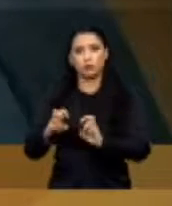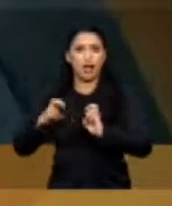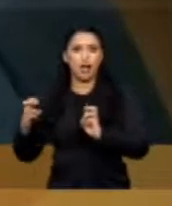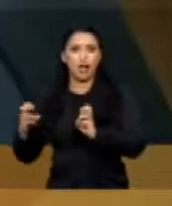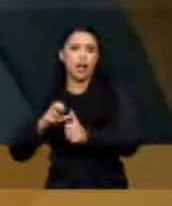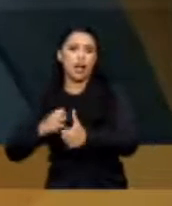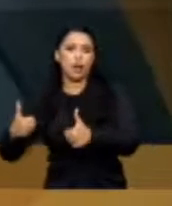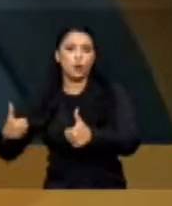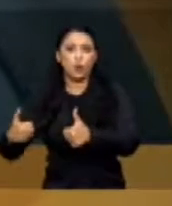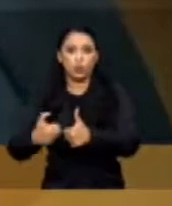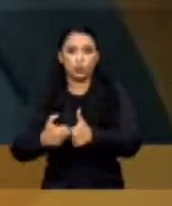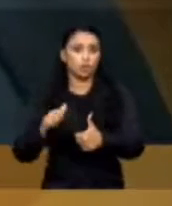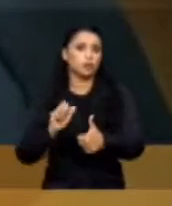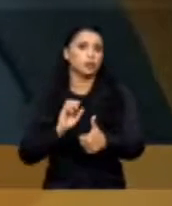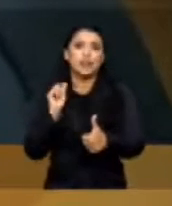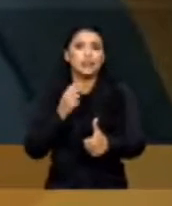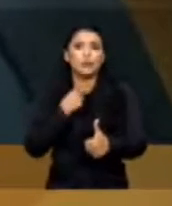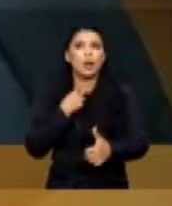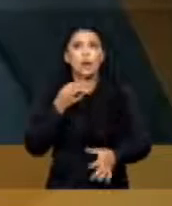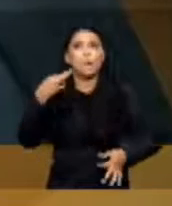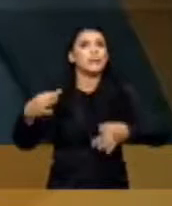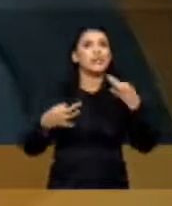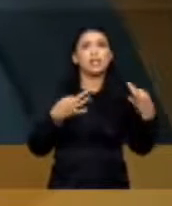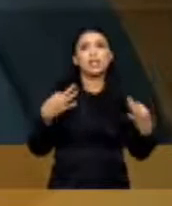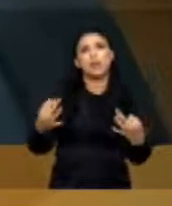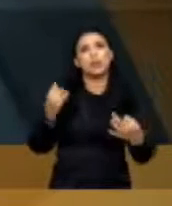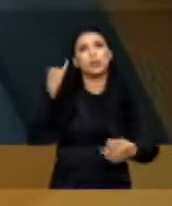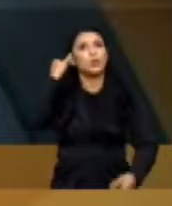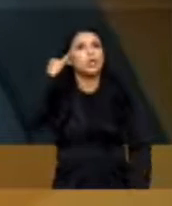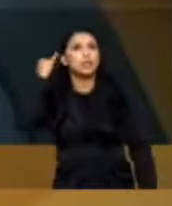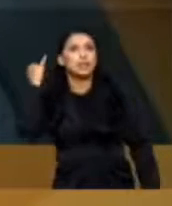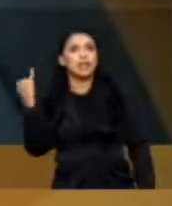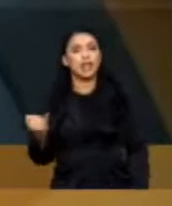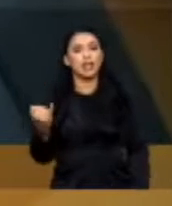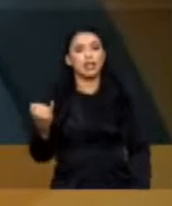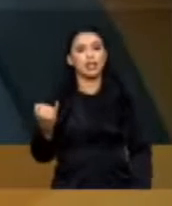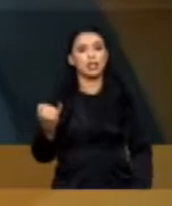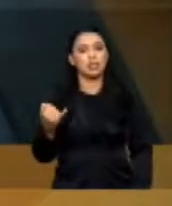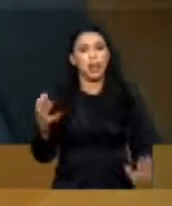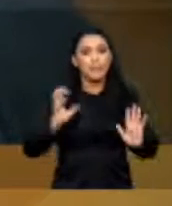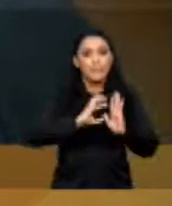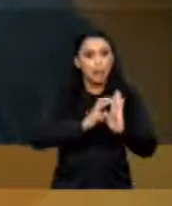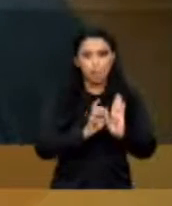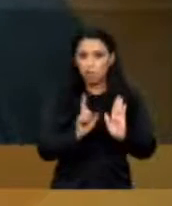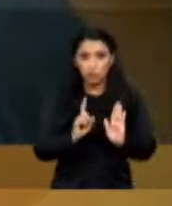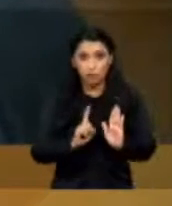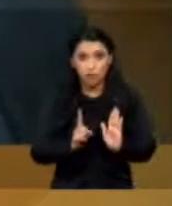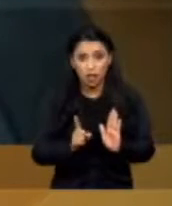aqui de opinião, de ideia, de programa partidário. Se trata